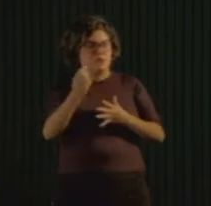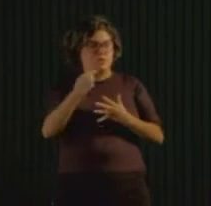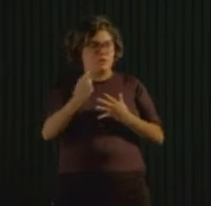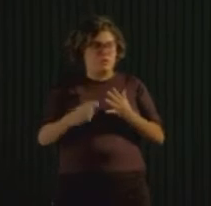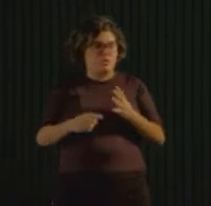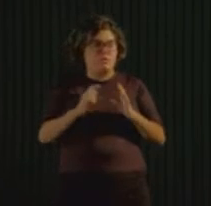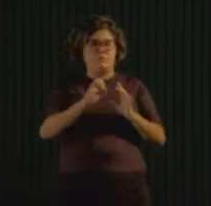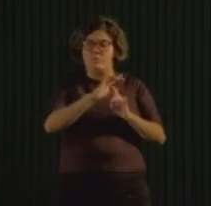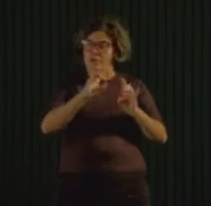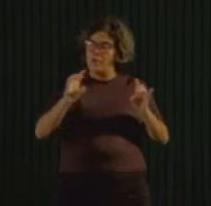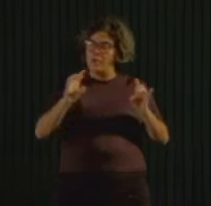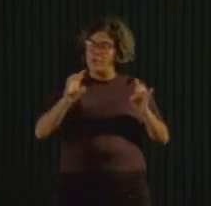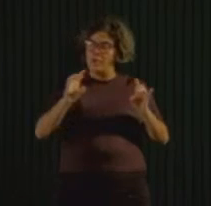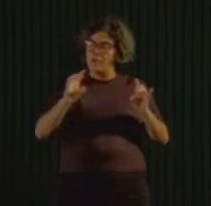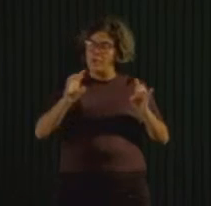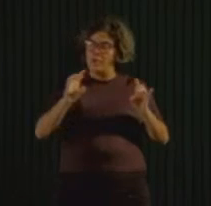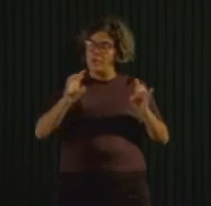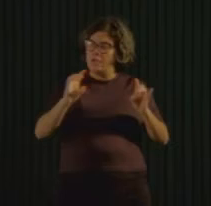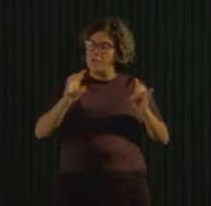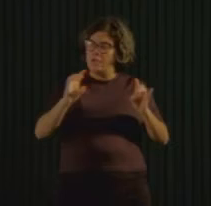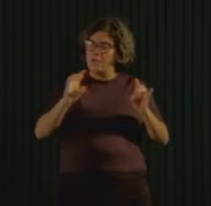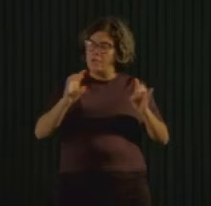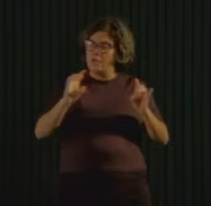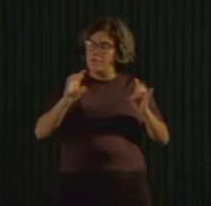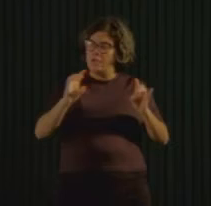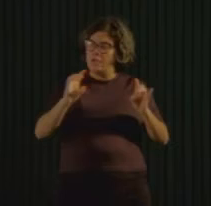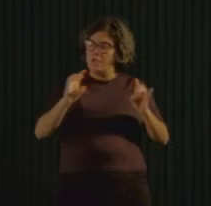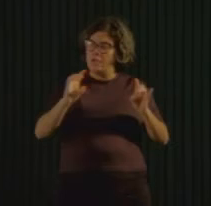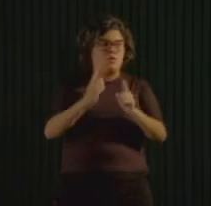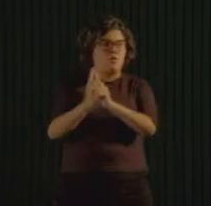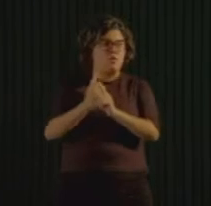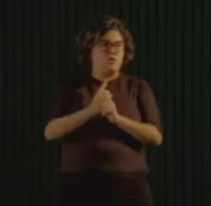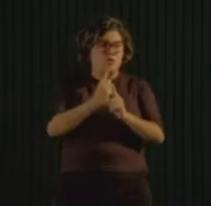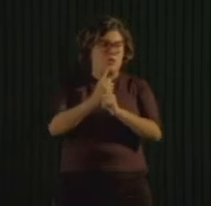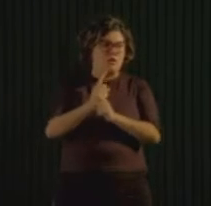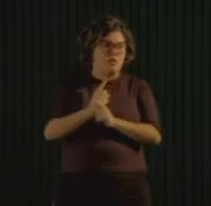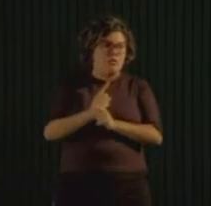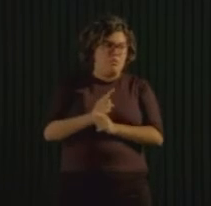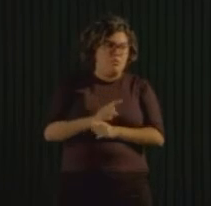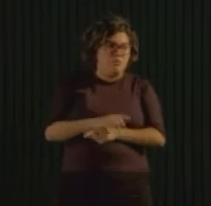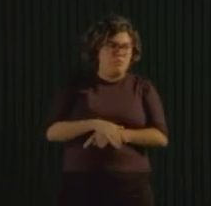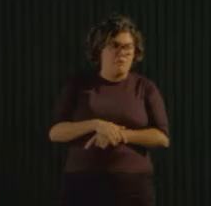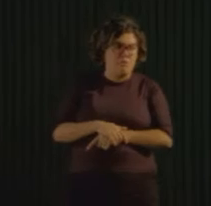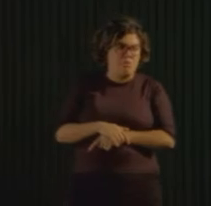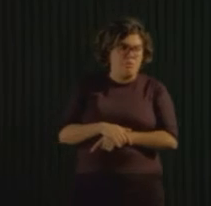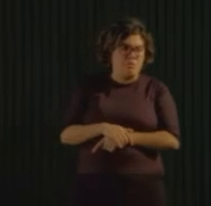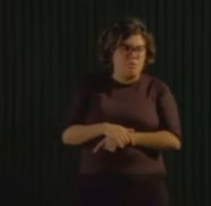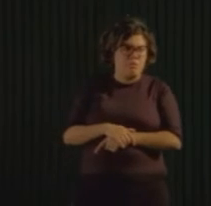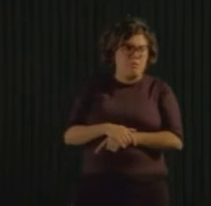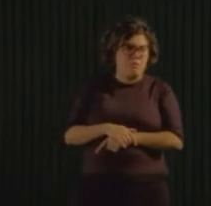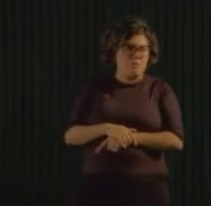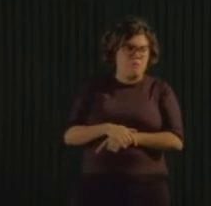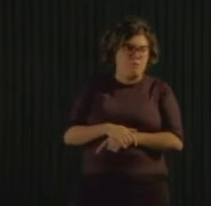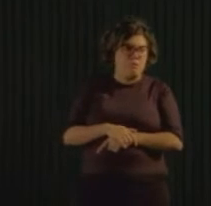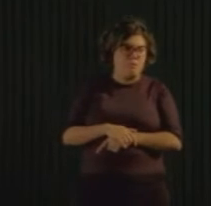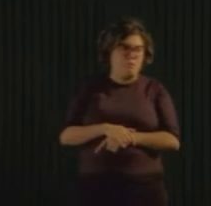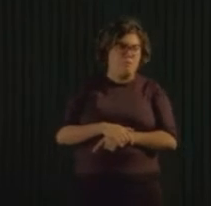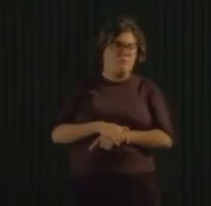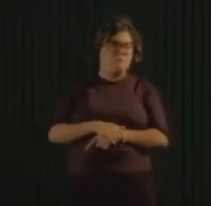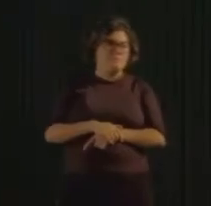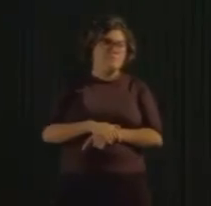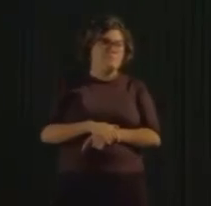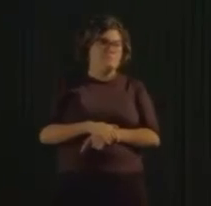uma triagem, com sinalização dos tipos de materiais que são encontrados, para que os voluntários